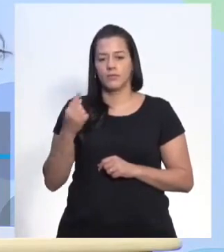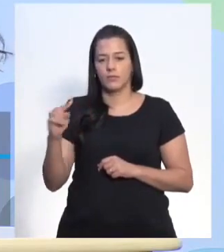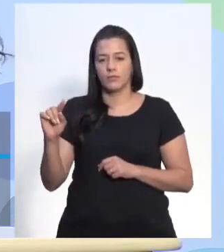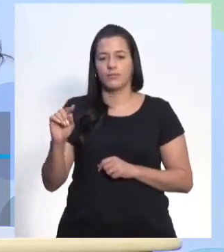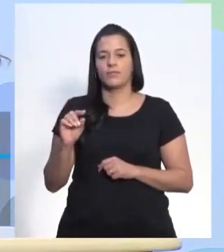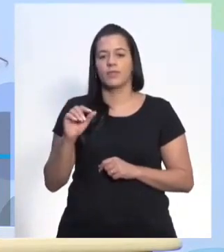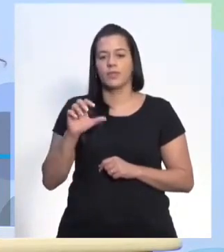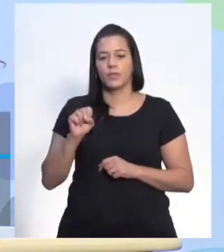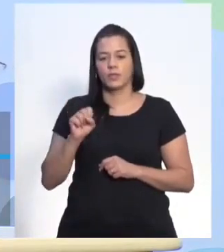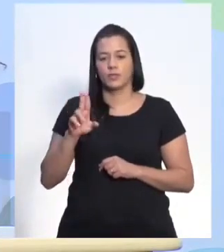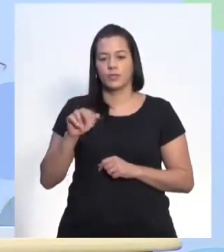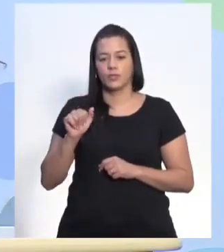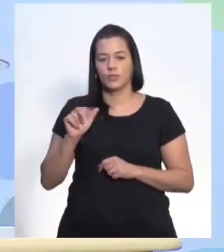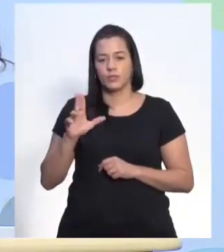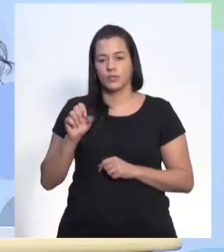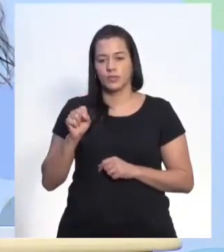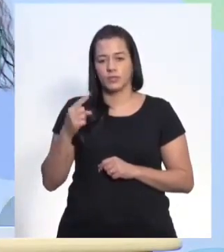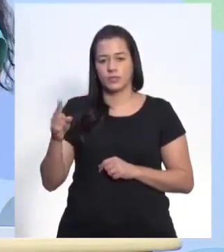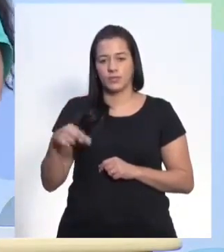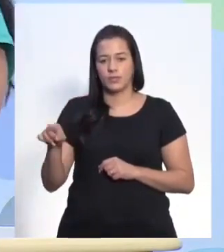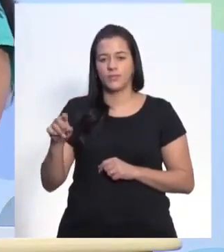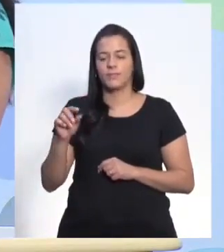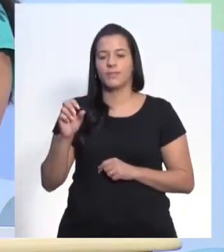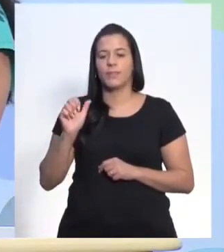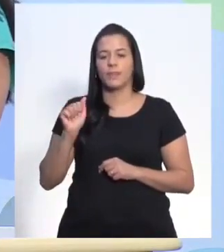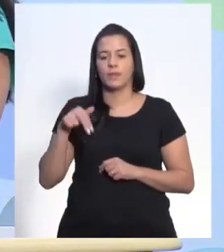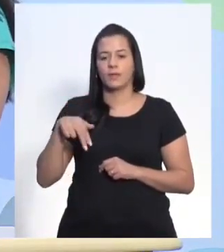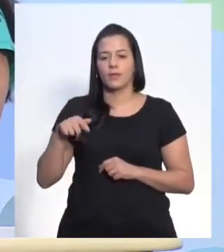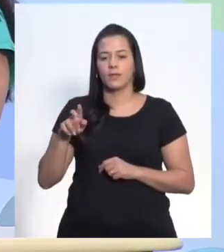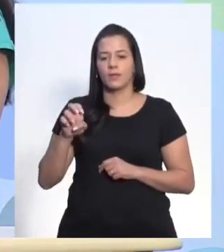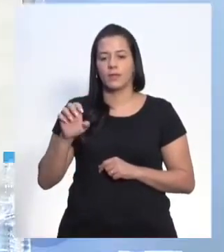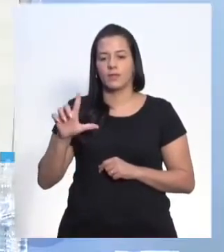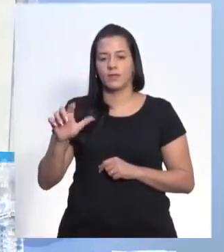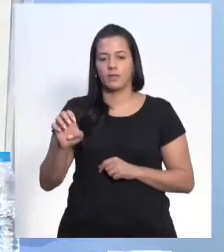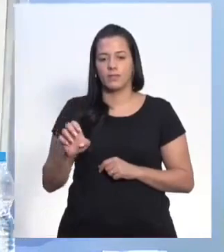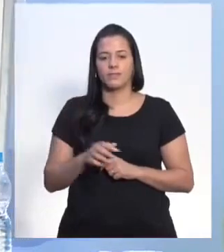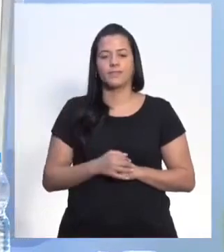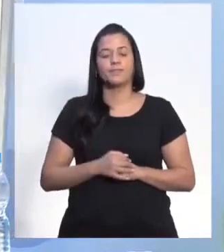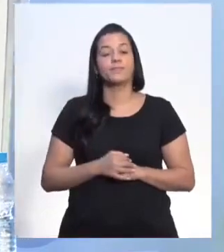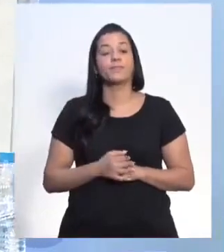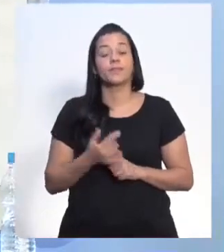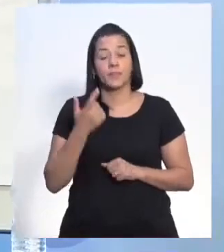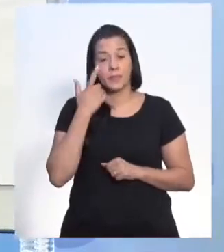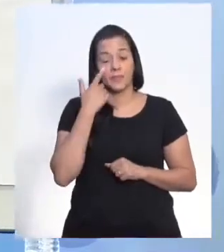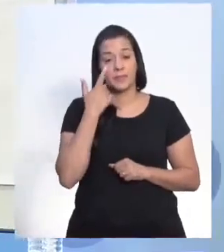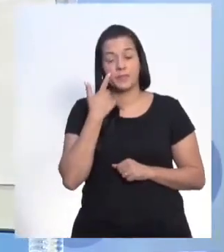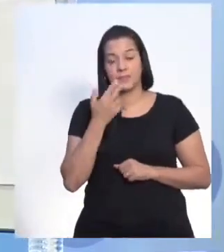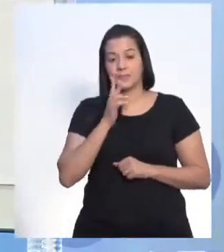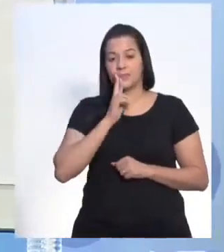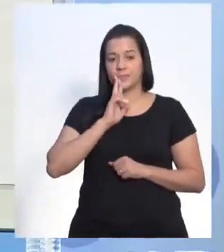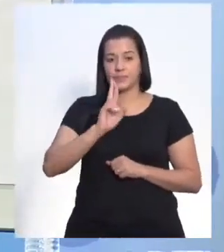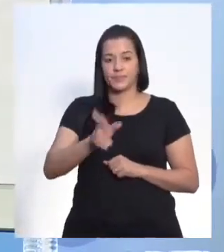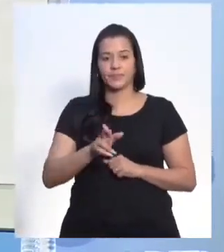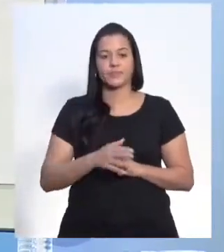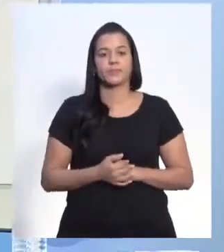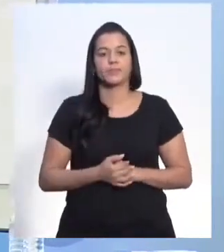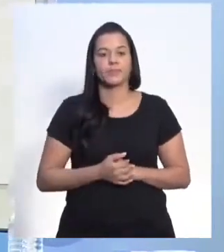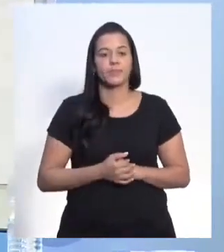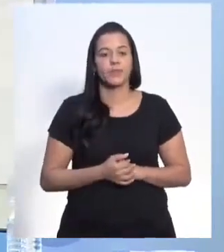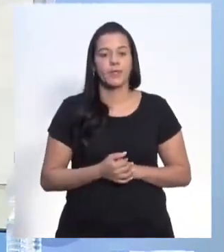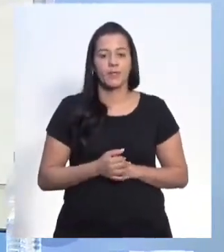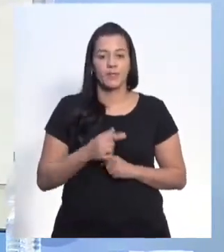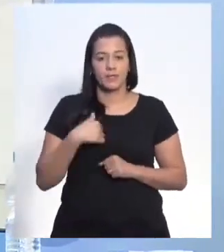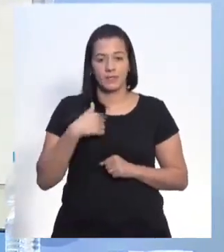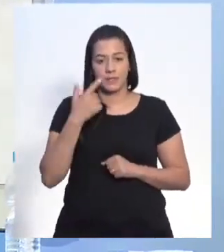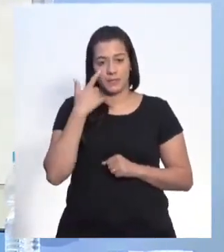Alberto, Susan e Kelly. Vamos ver então a resposta, professora? Vamos sim. Então me acompanha aqui, ó. Já deixei só que é o lançamento de um dado, mas a gente